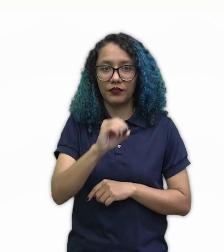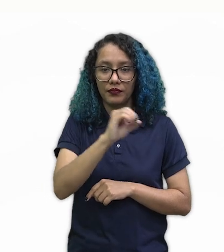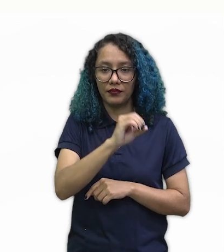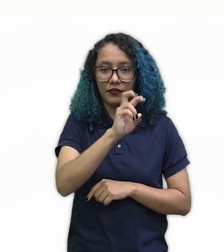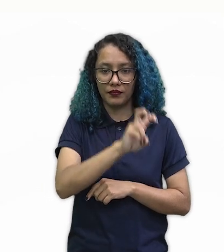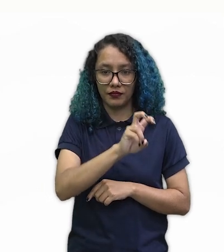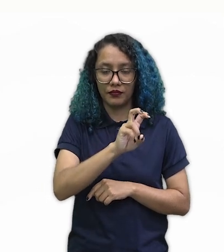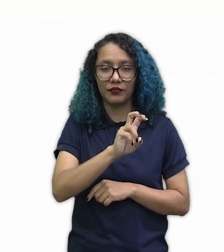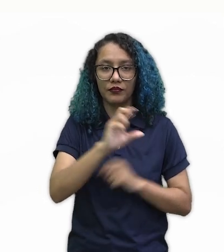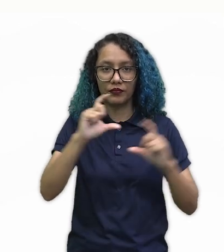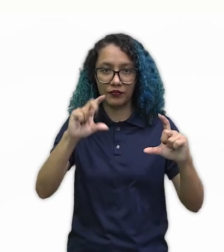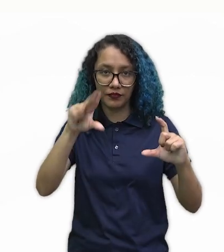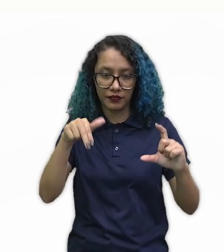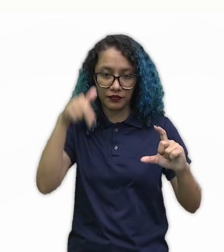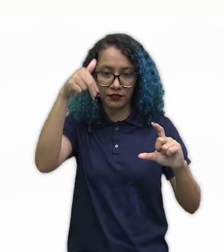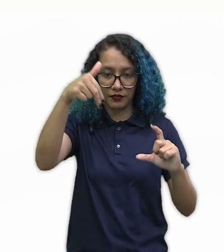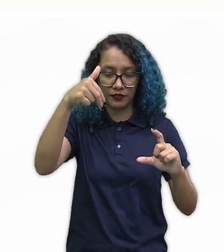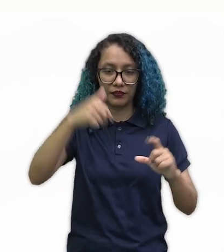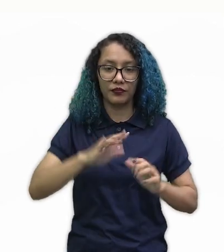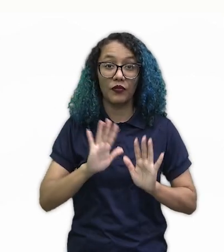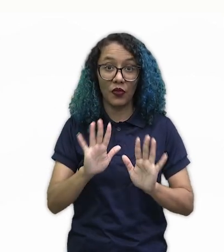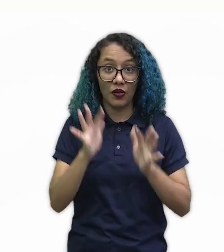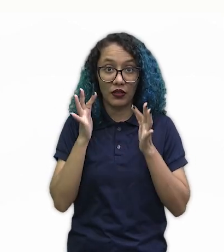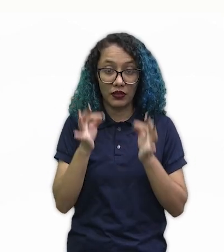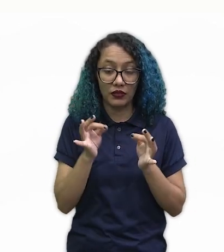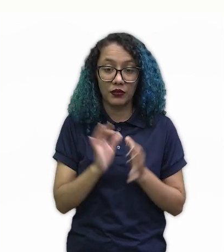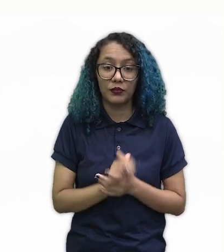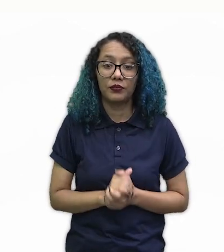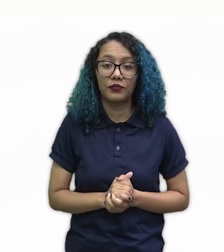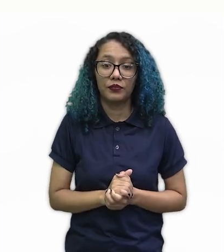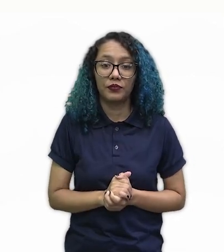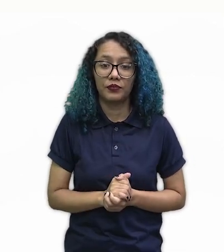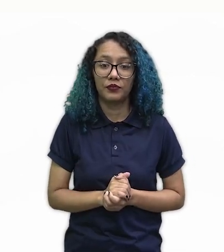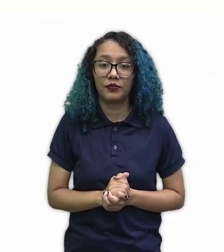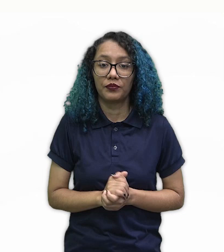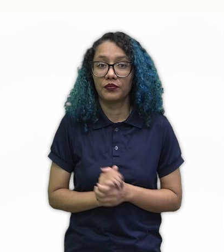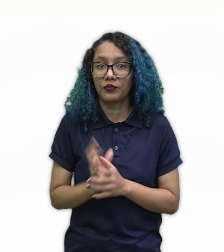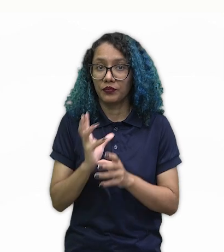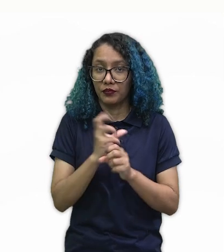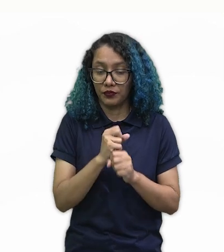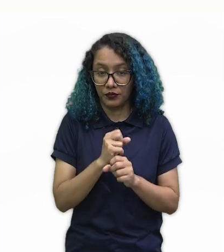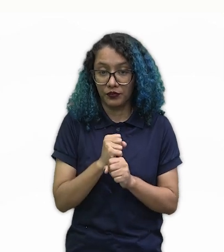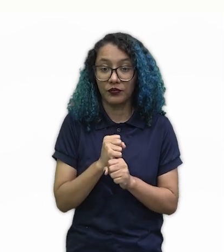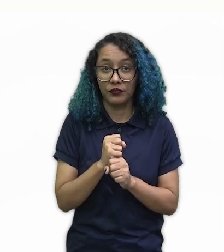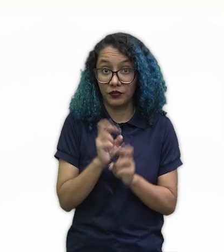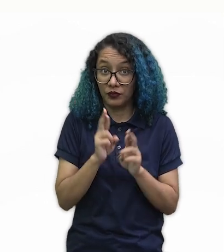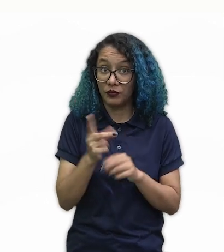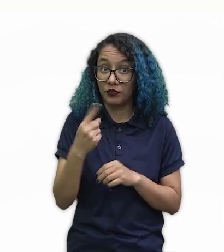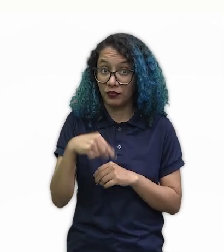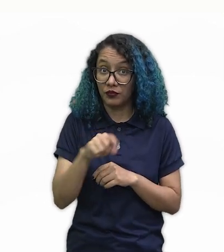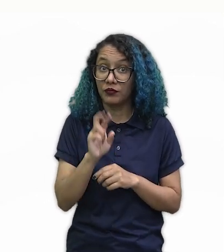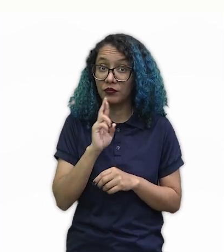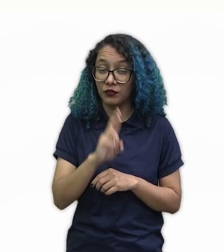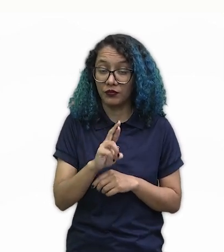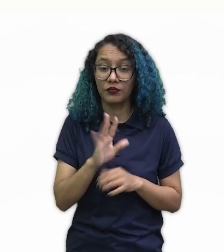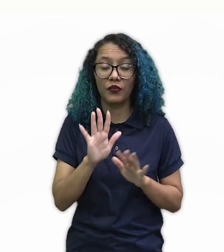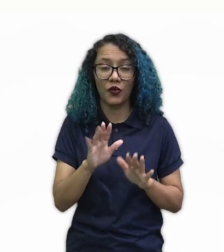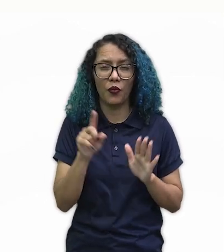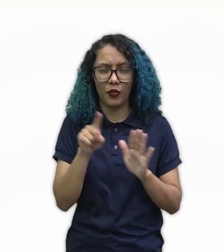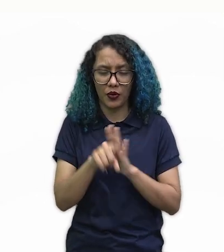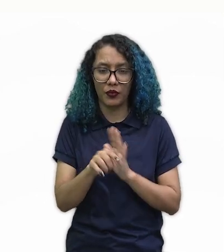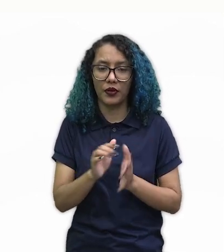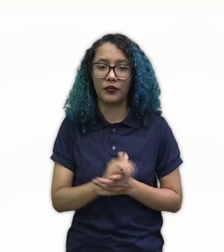0,05 elevado a N. Duas questões aqui que você pode, de repente, fazer, e eu espero que você faça.